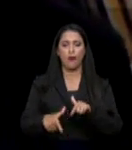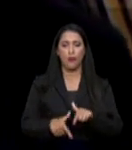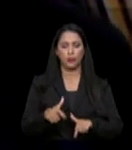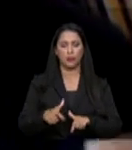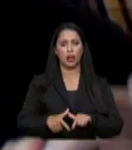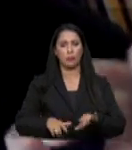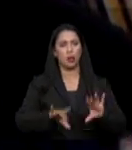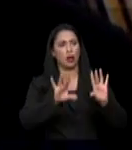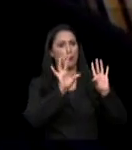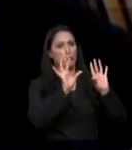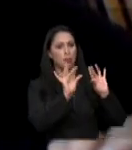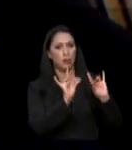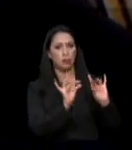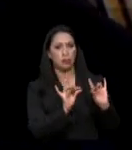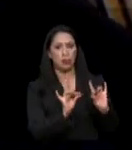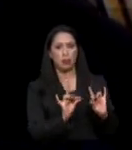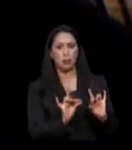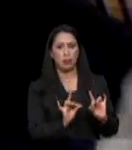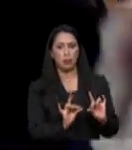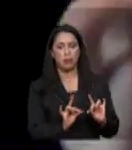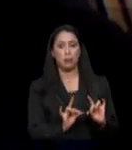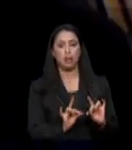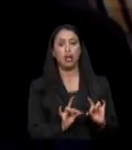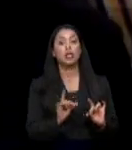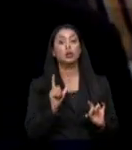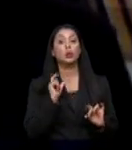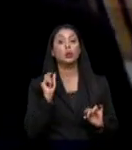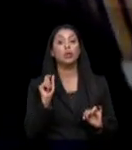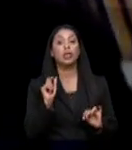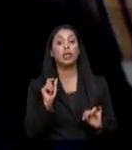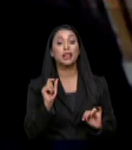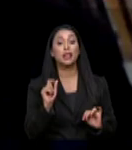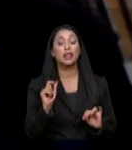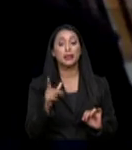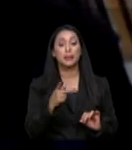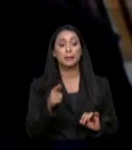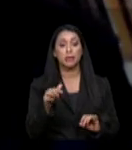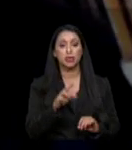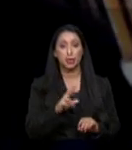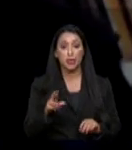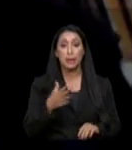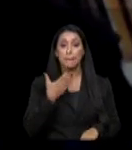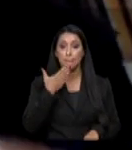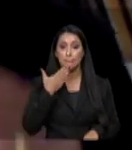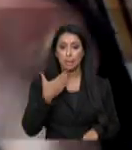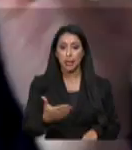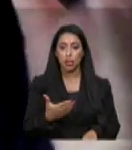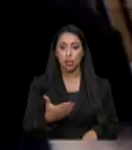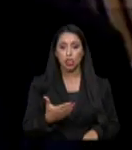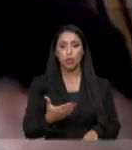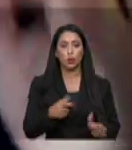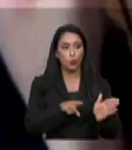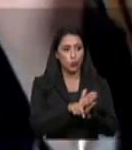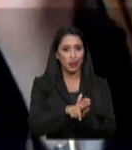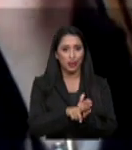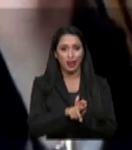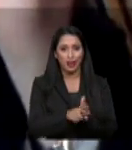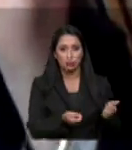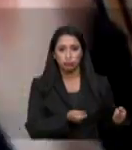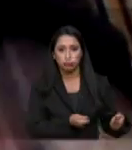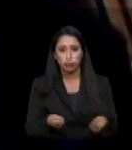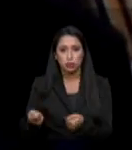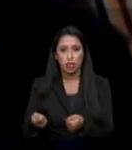cuidadoso da procuradoria que pediu a instauração deste inquérito cubro